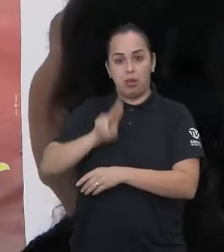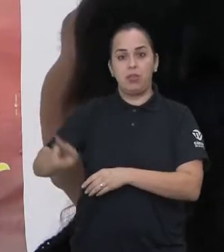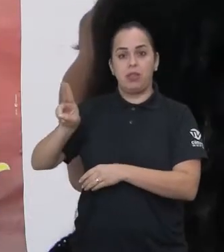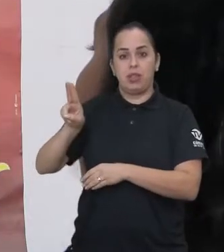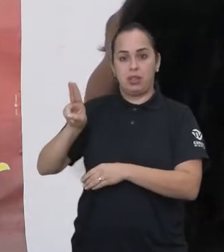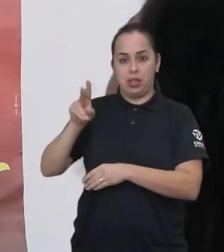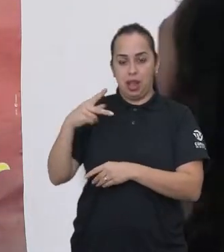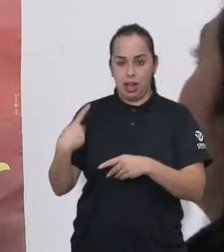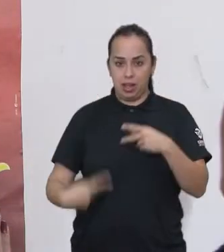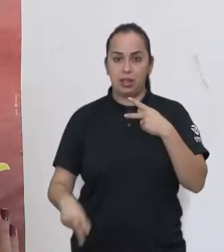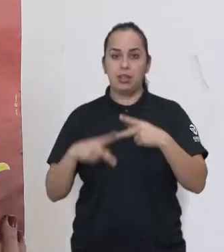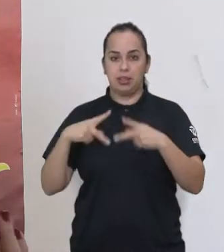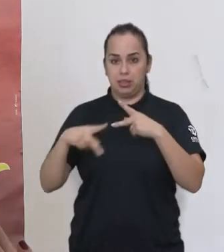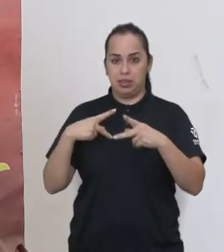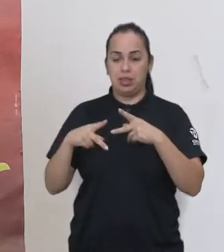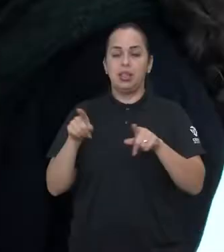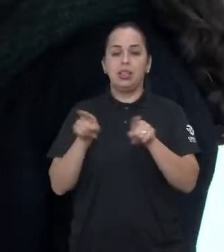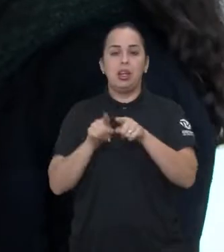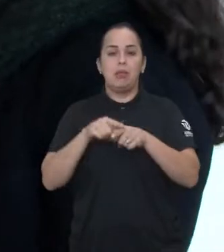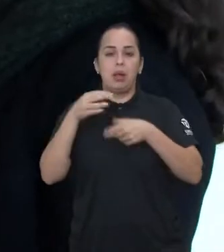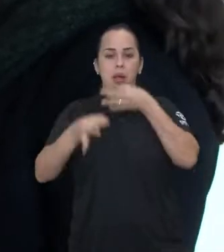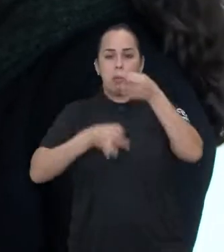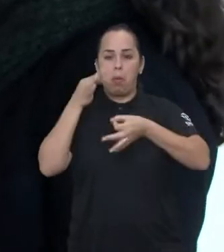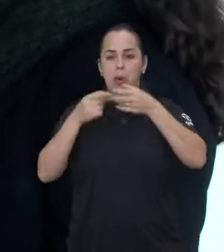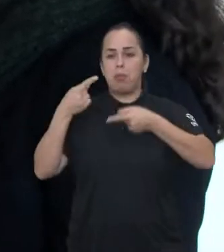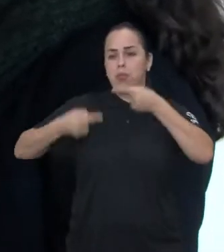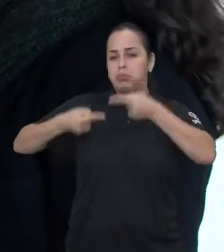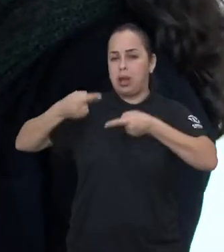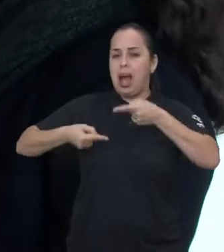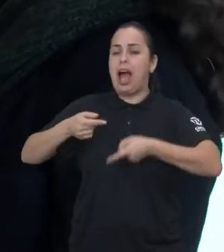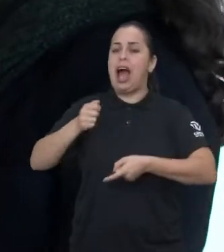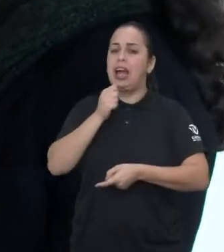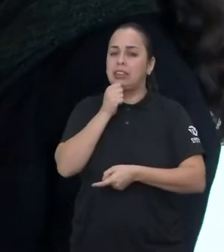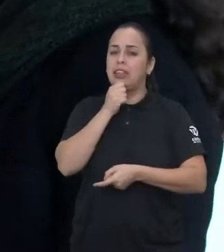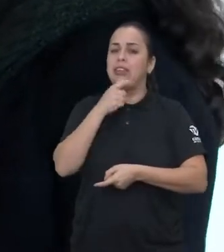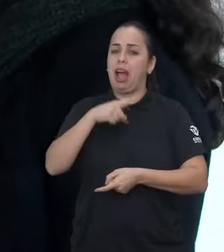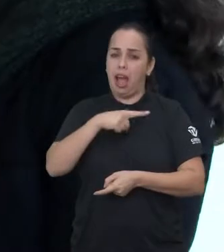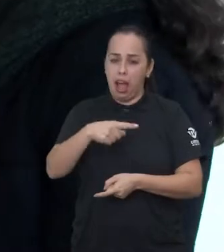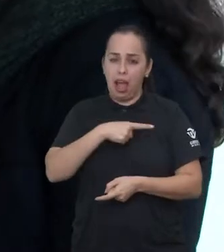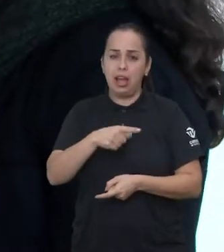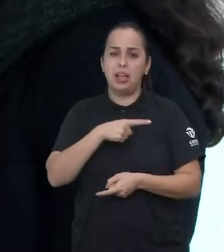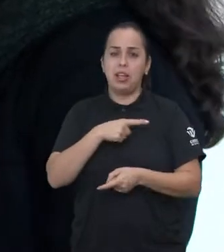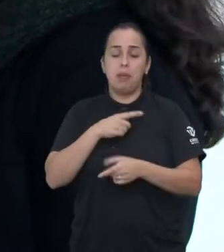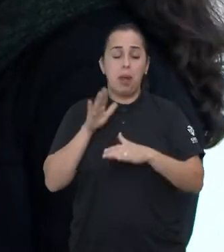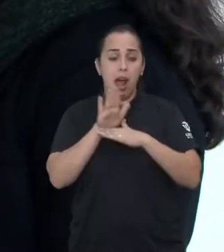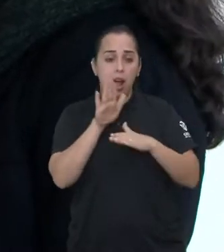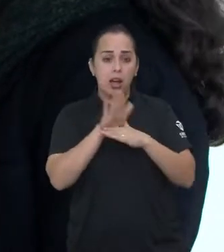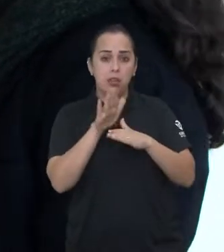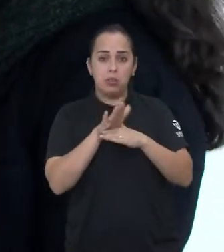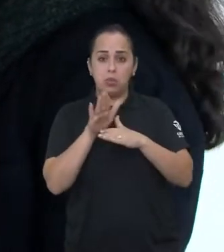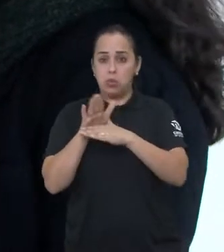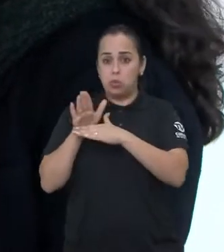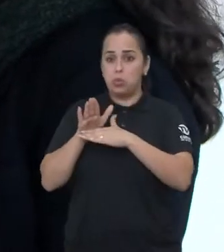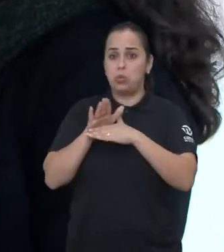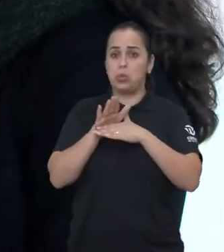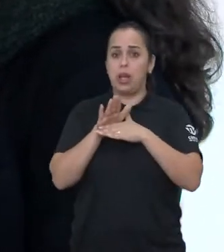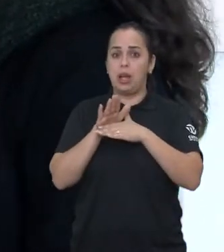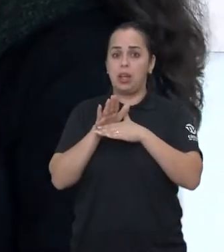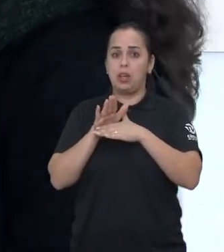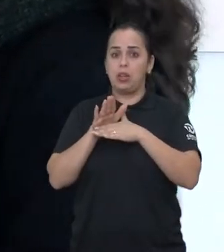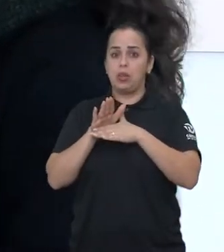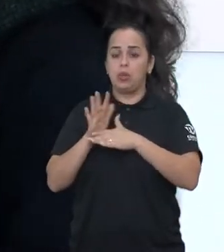serviço social numa universidade de São José e argumenta que debate são realizados ainda na graduação para